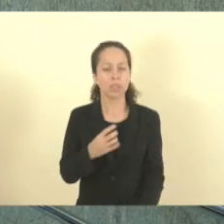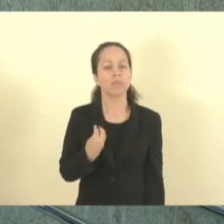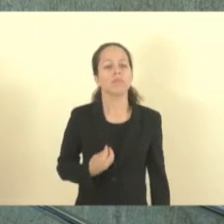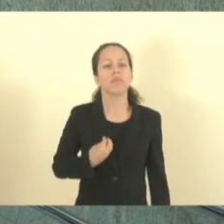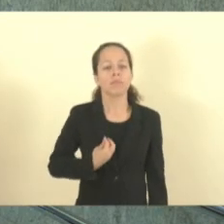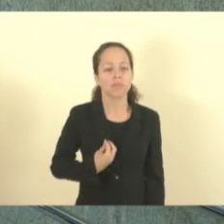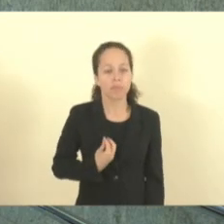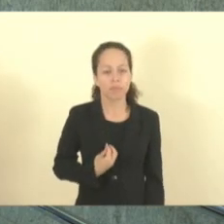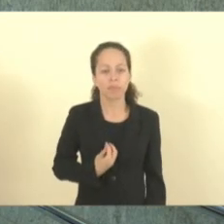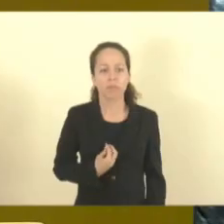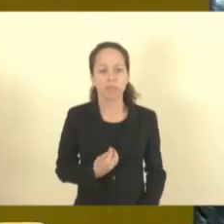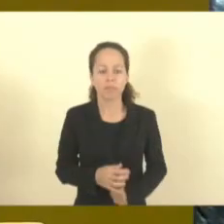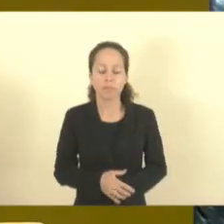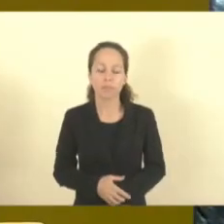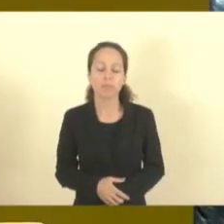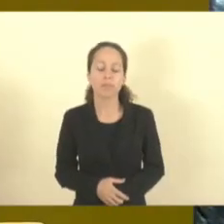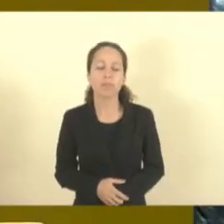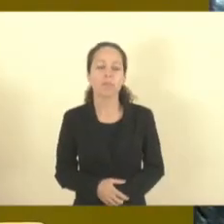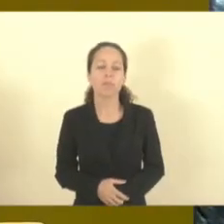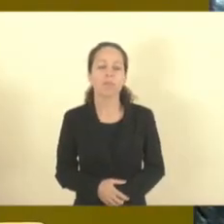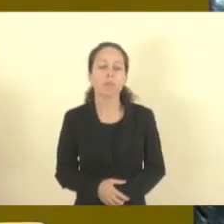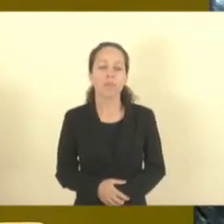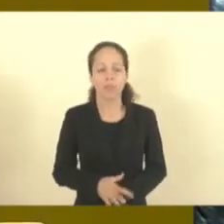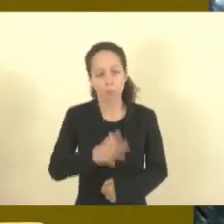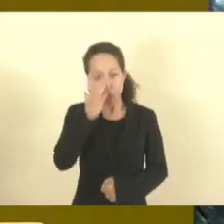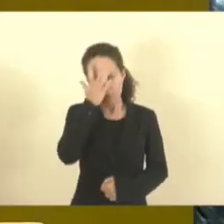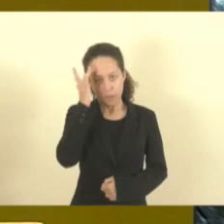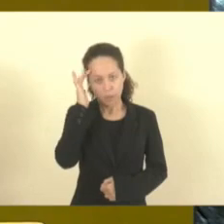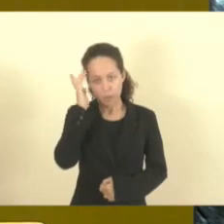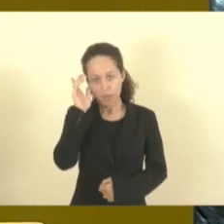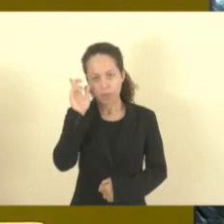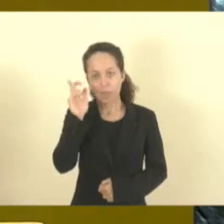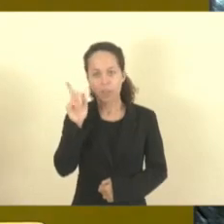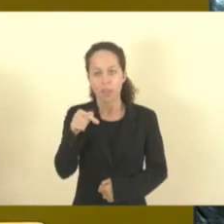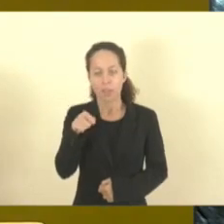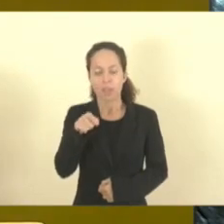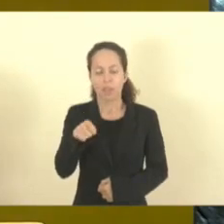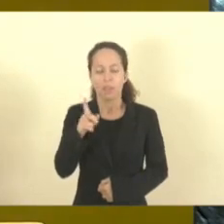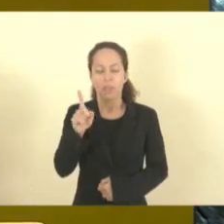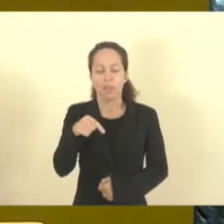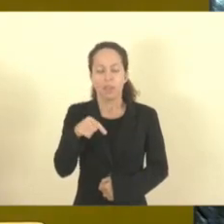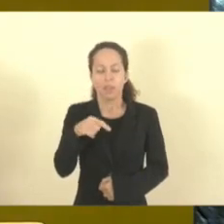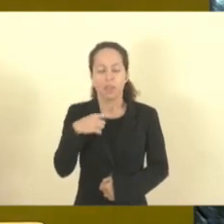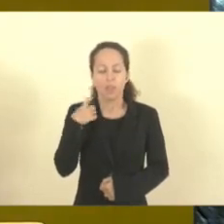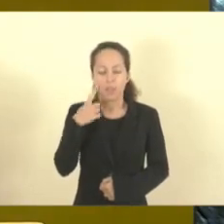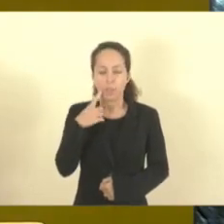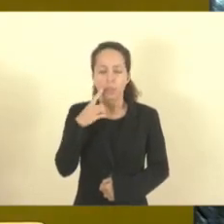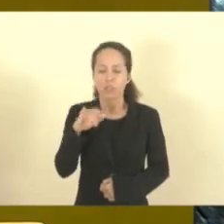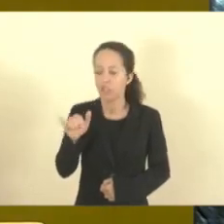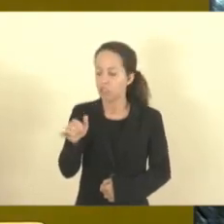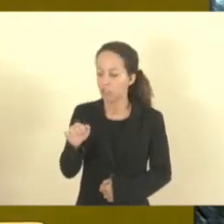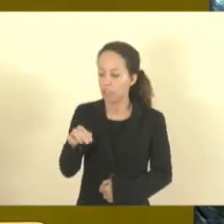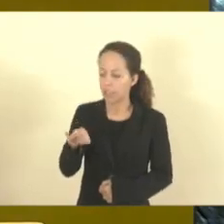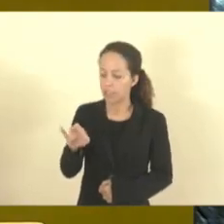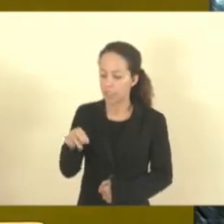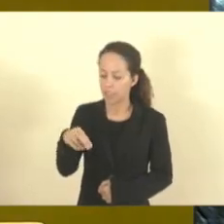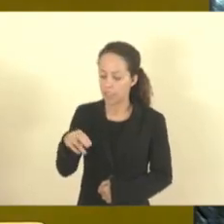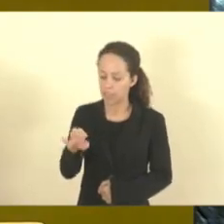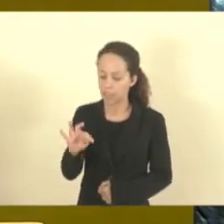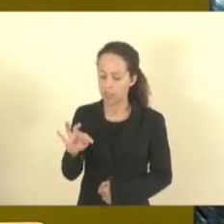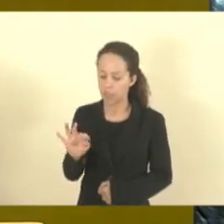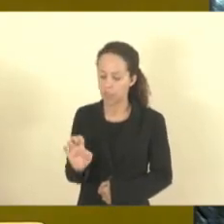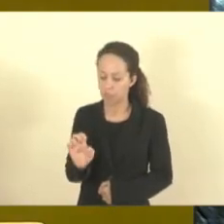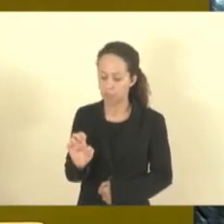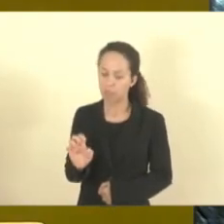membros da Desportiva. Quero parabenizar você, Janete, pela iniciativa de trazer